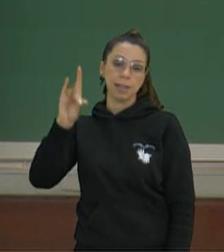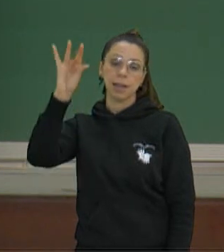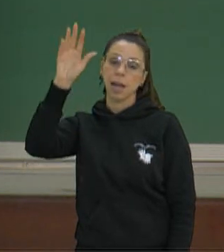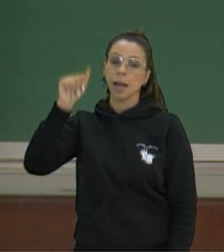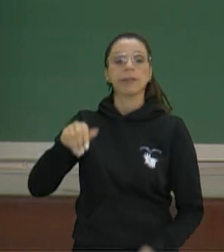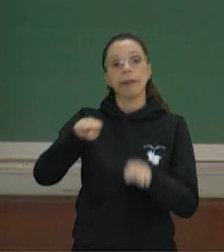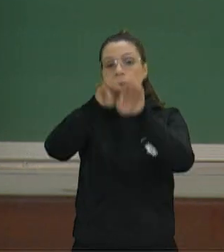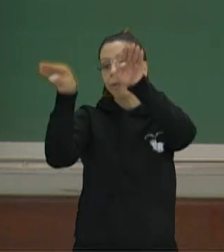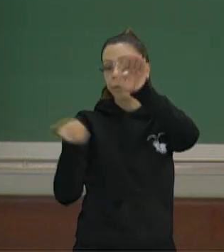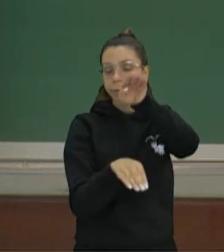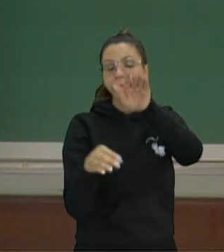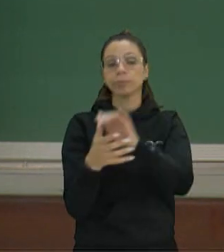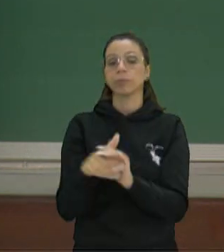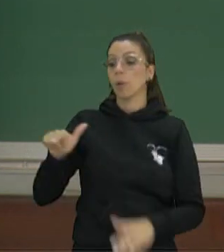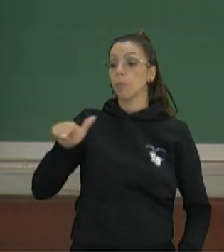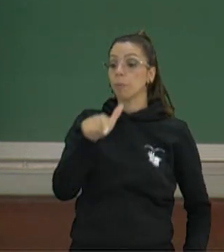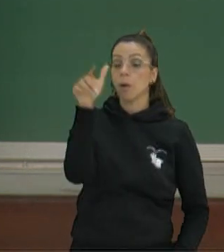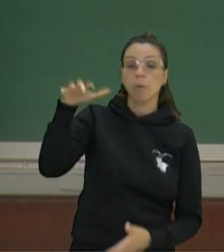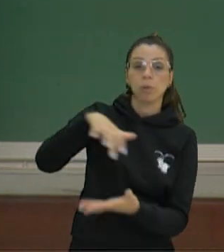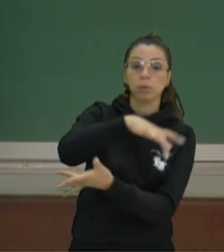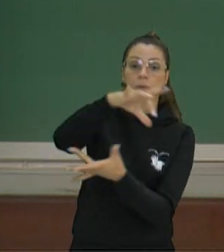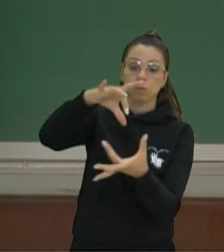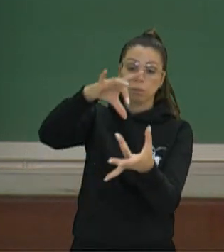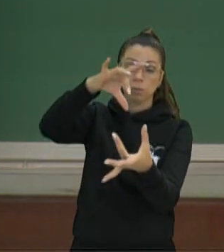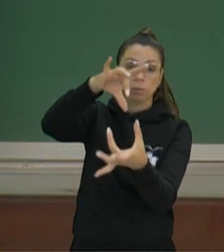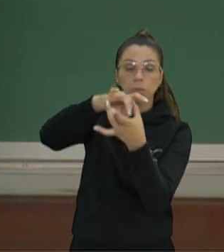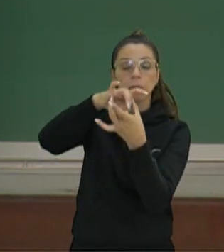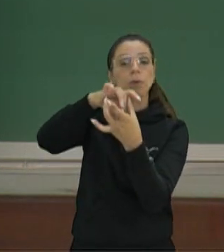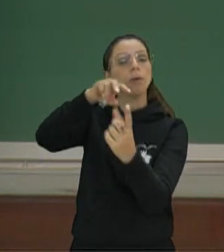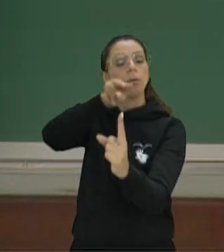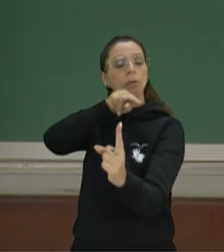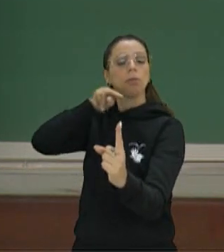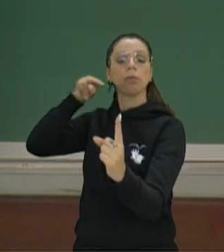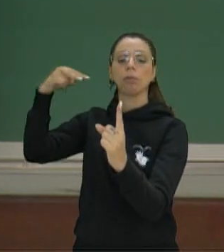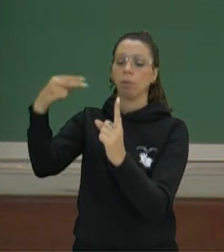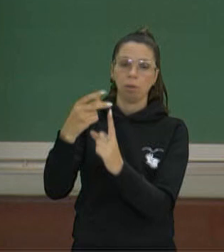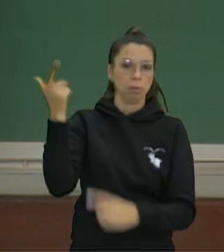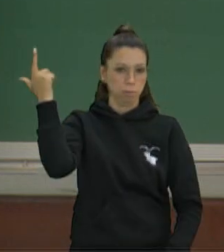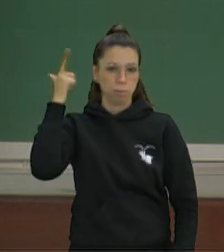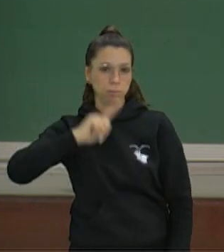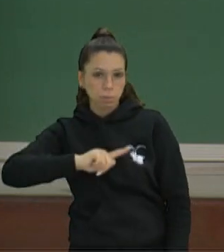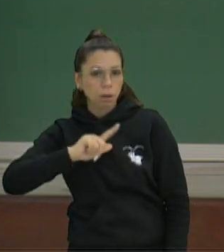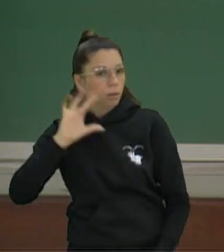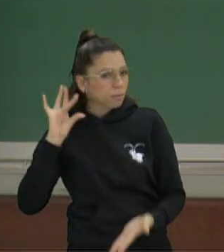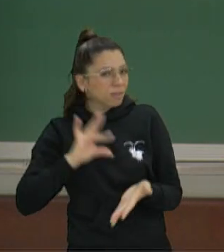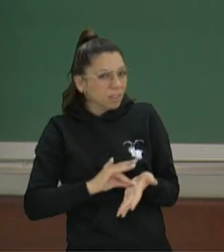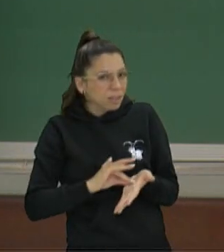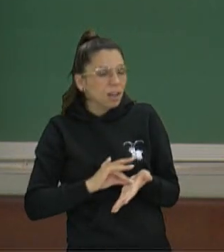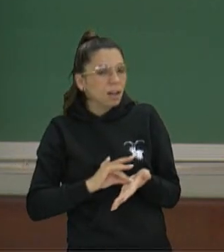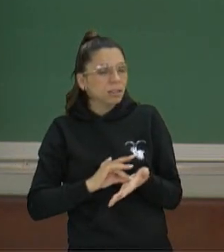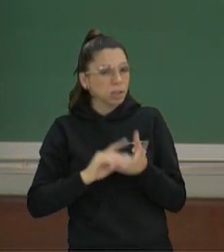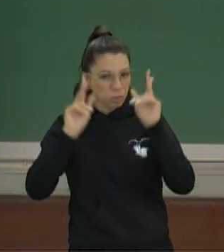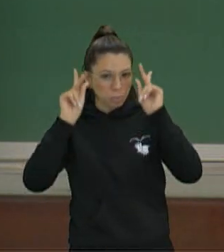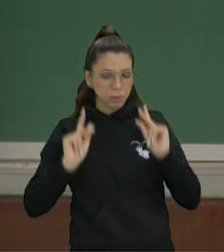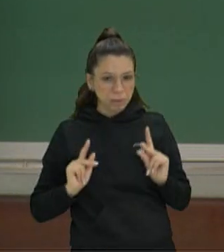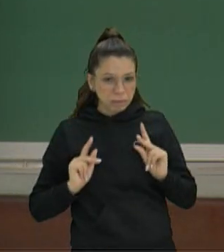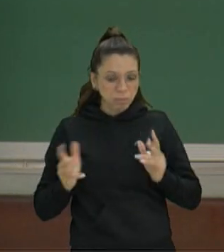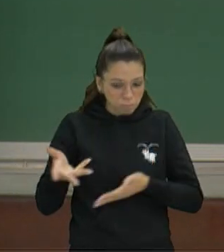uma outra globalização era numa expectativa de, será que a gente consegue uma globalização mais humana,